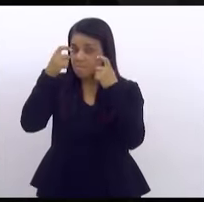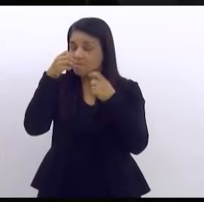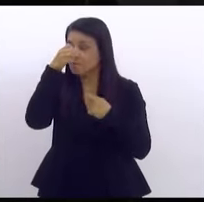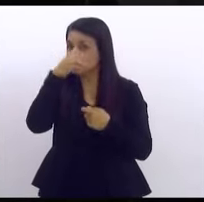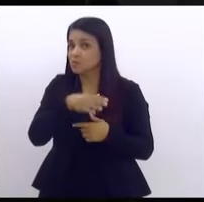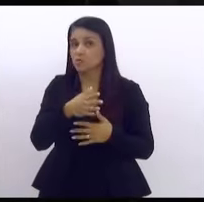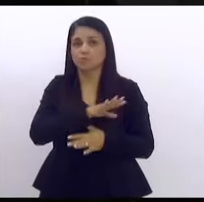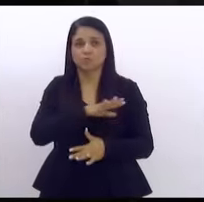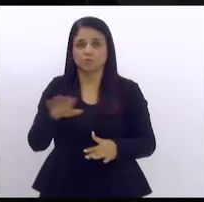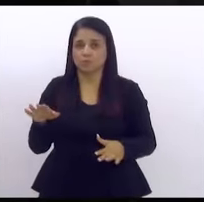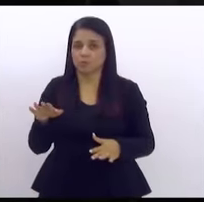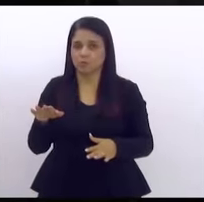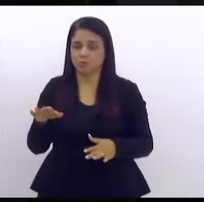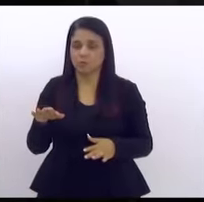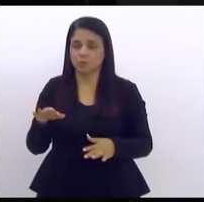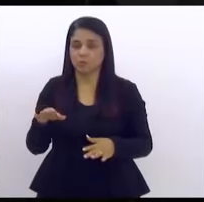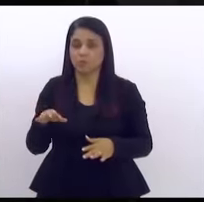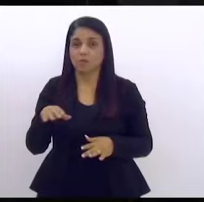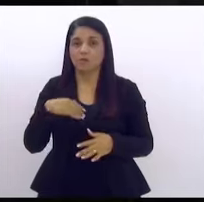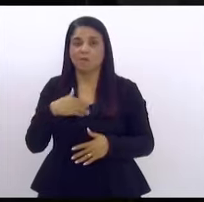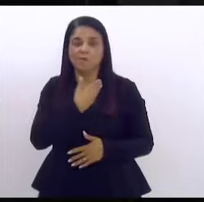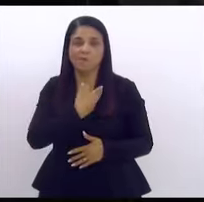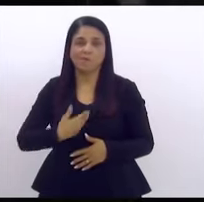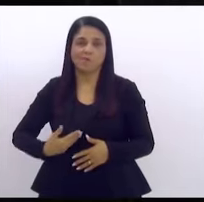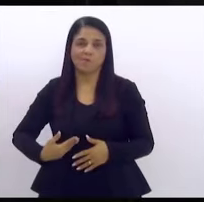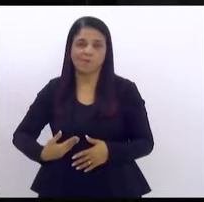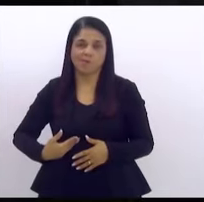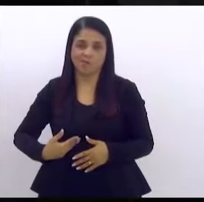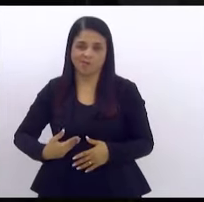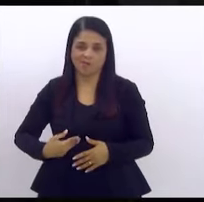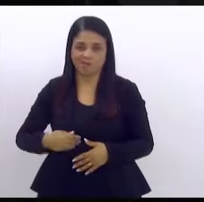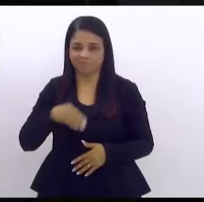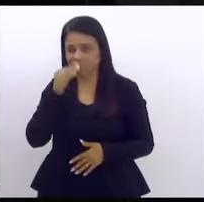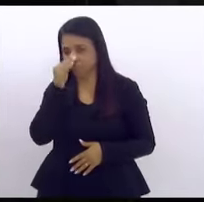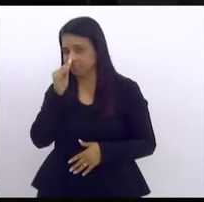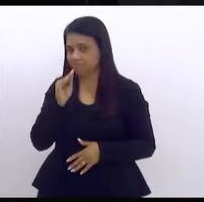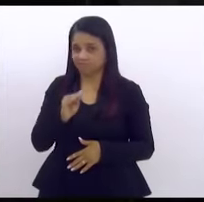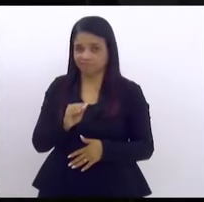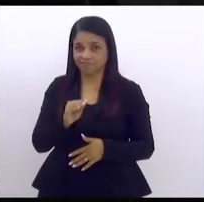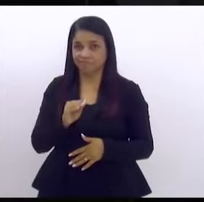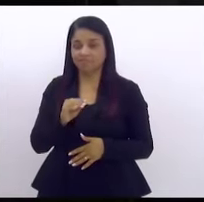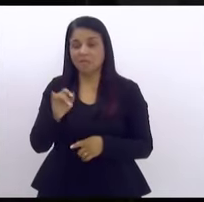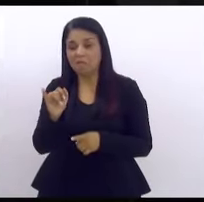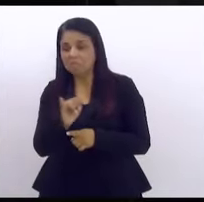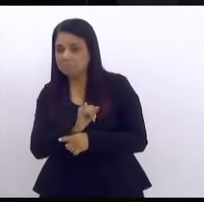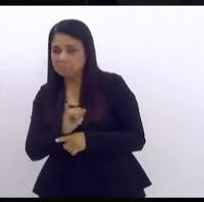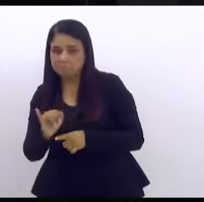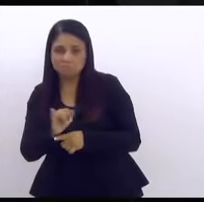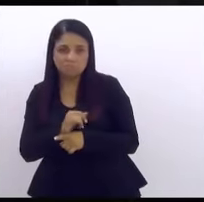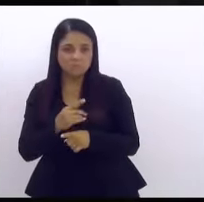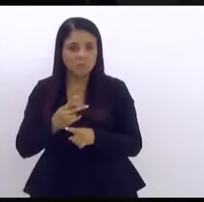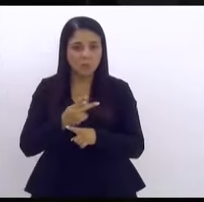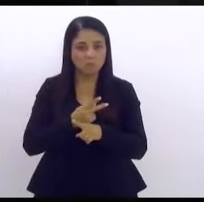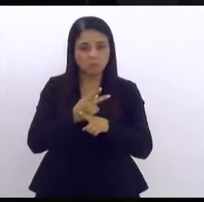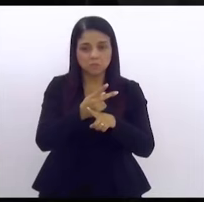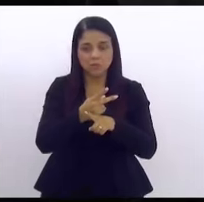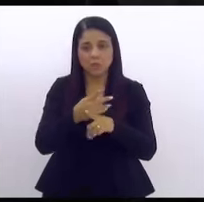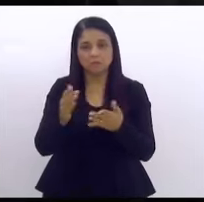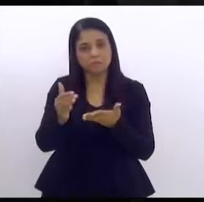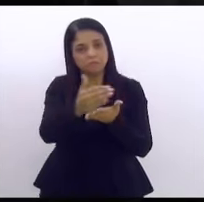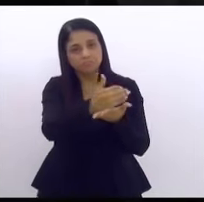absurdo. E a inércia do governo, senhor presidente, em buscar formas de arrecadar